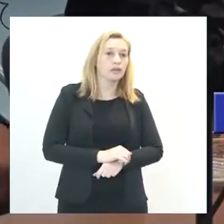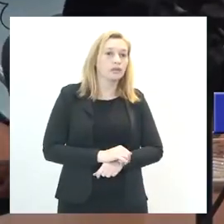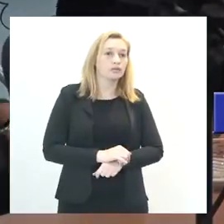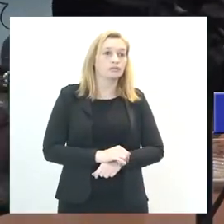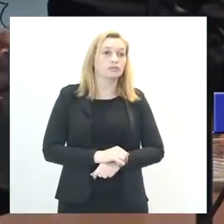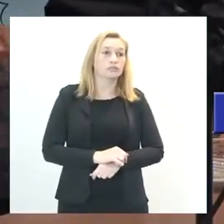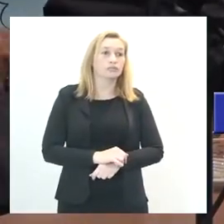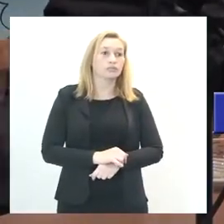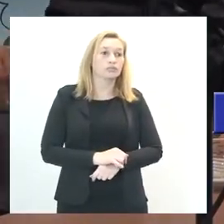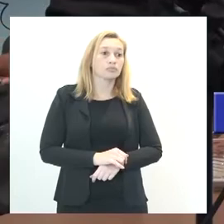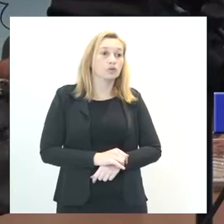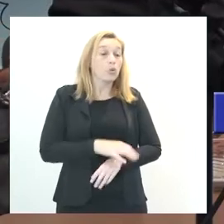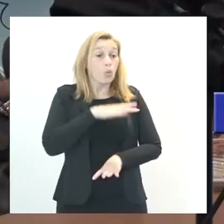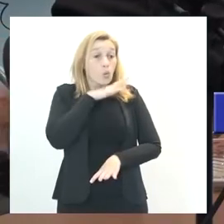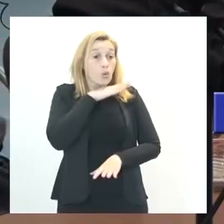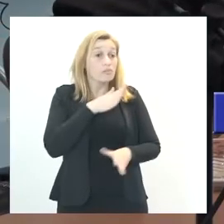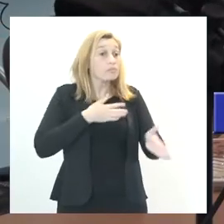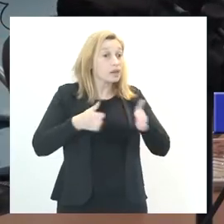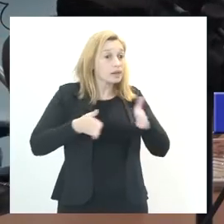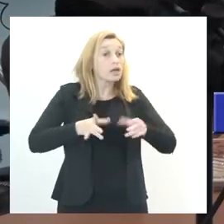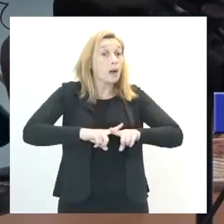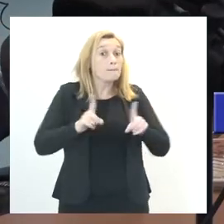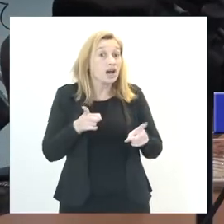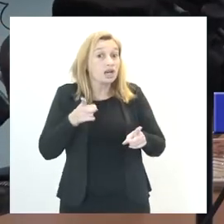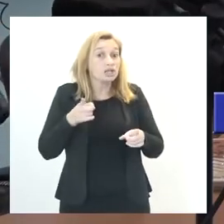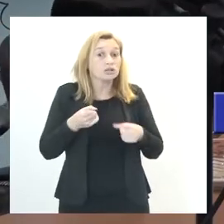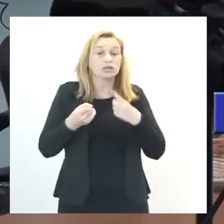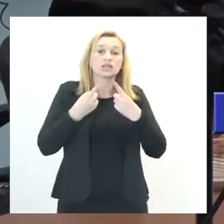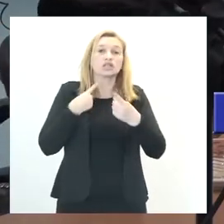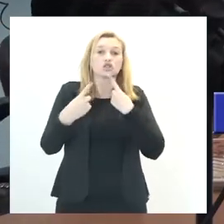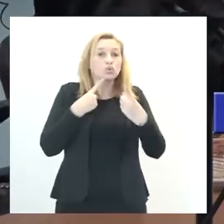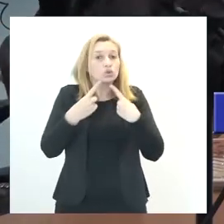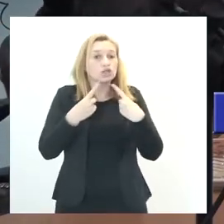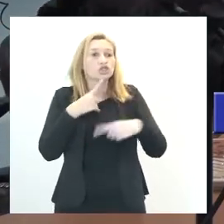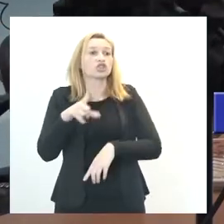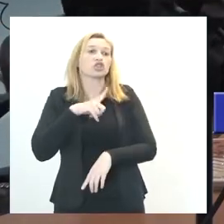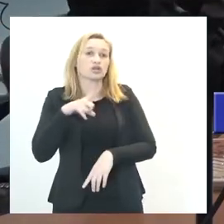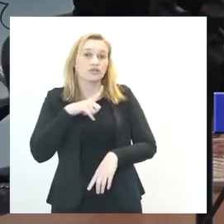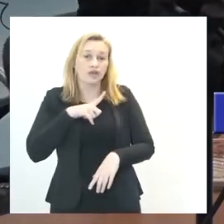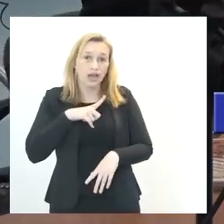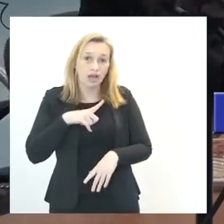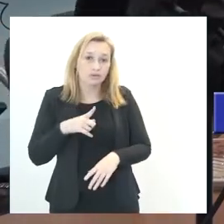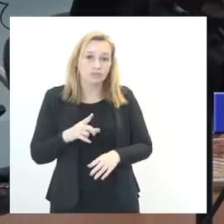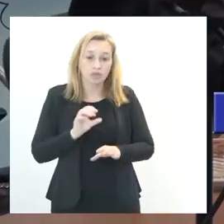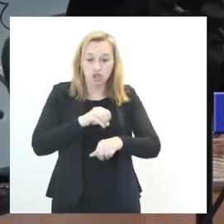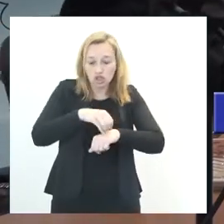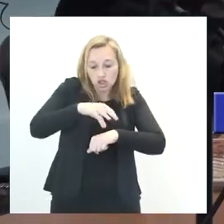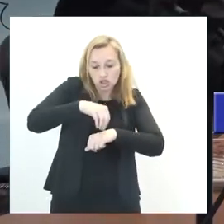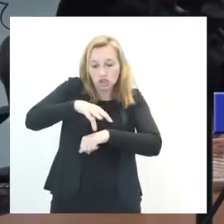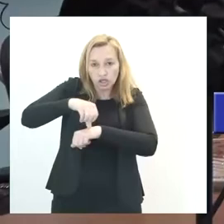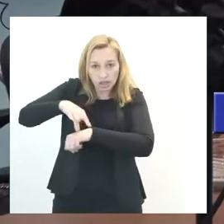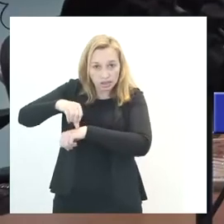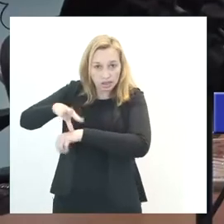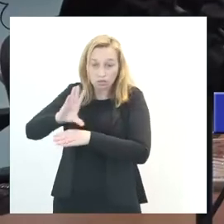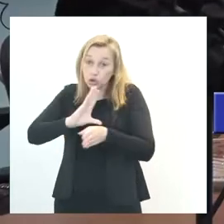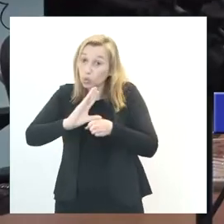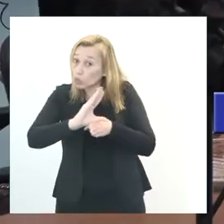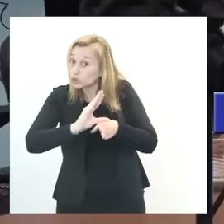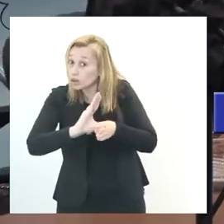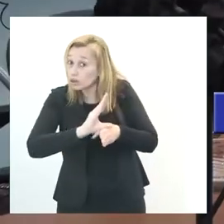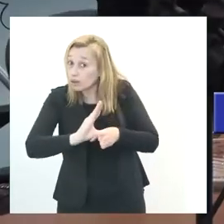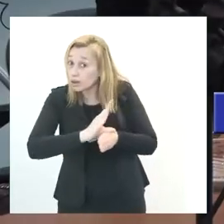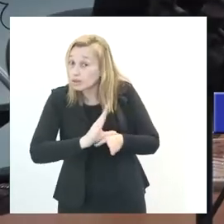escândalo Mas mesmo nos debates que nós temos quando da indicação de conselheiros